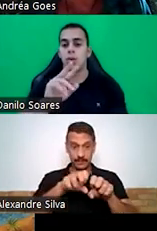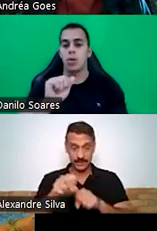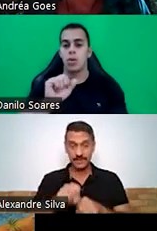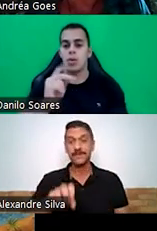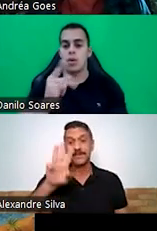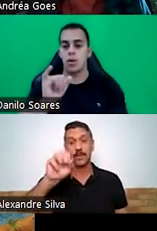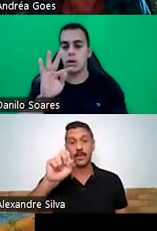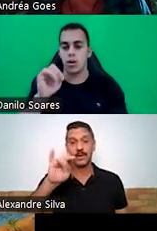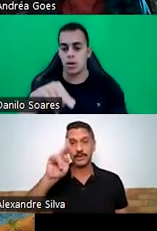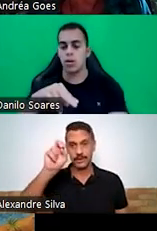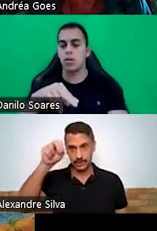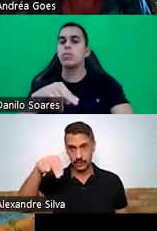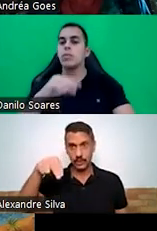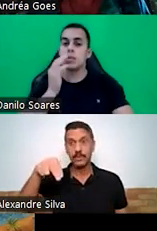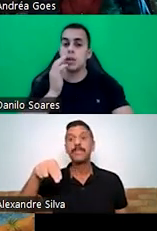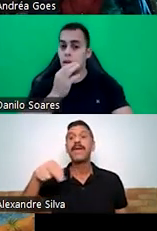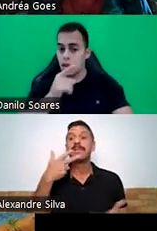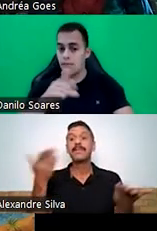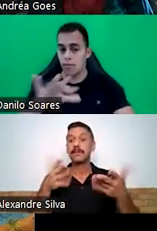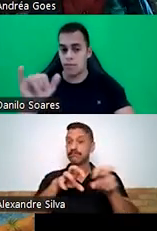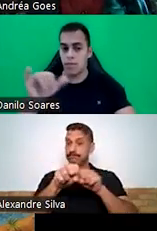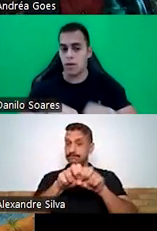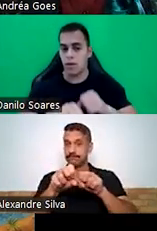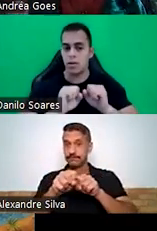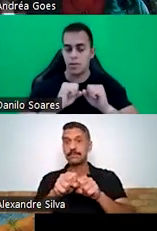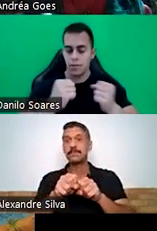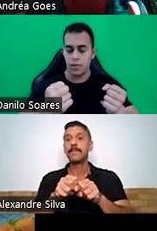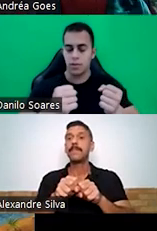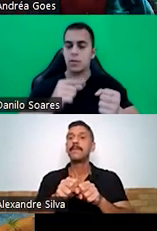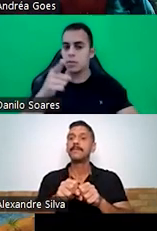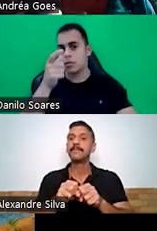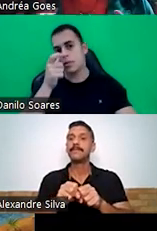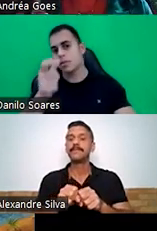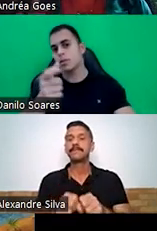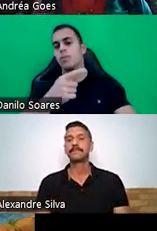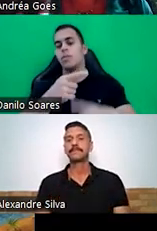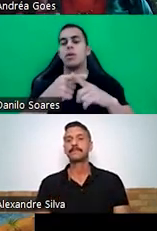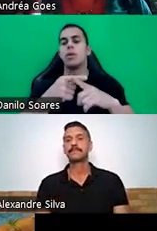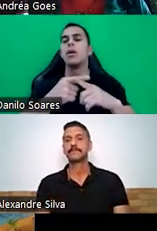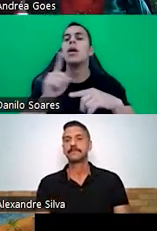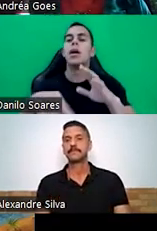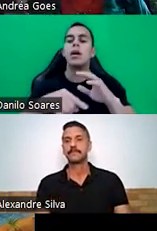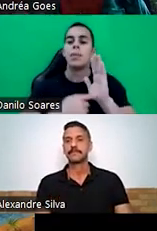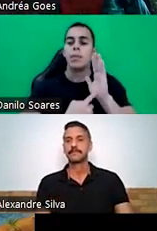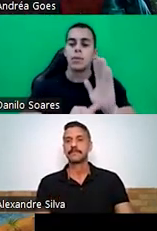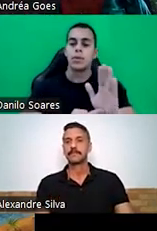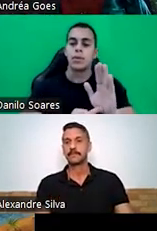de setembro ele defende. E esse é interessante porque é para mostrar que a gente não está